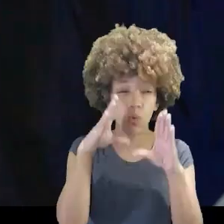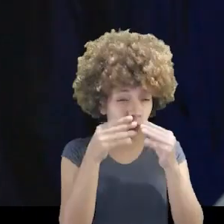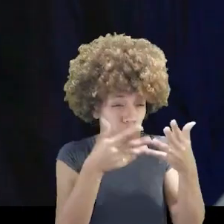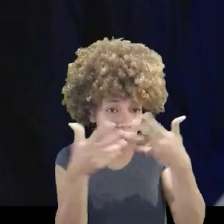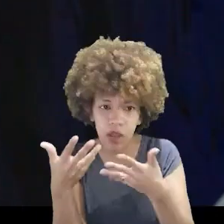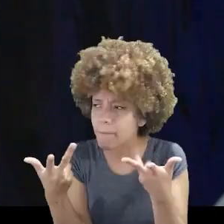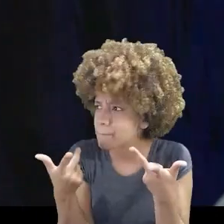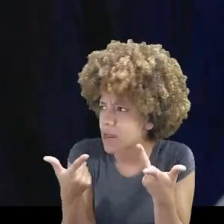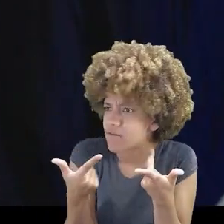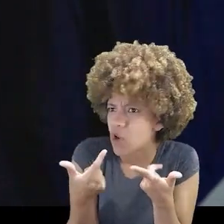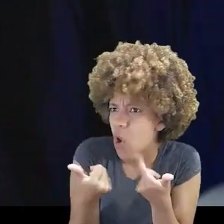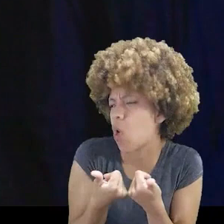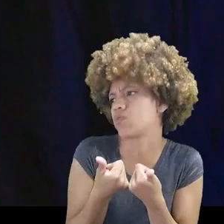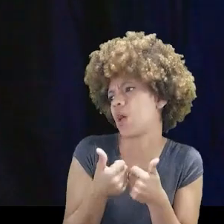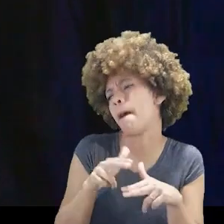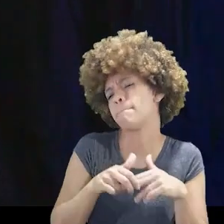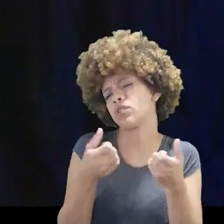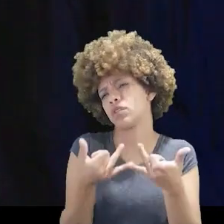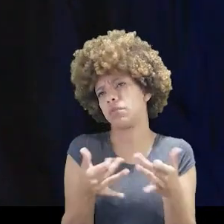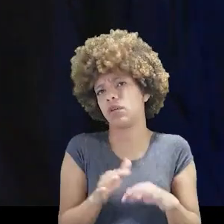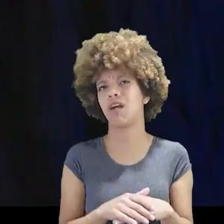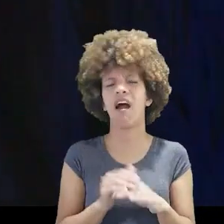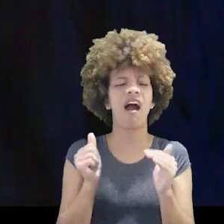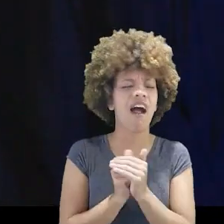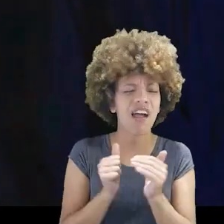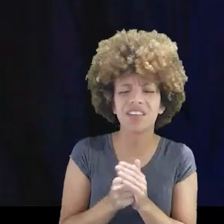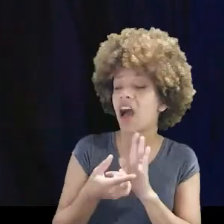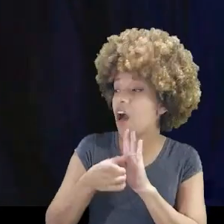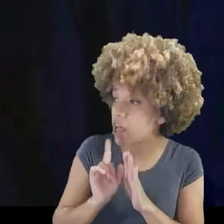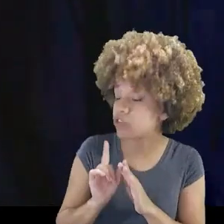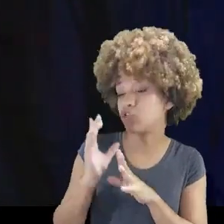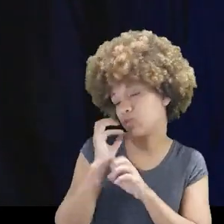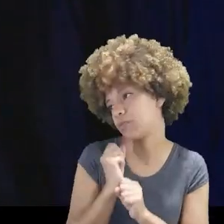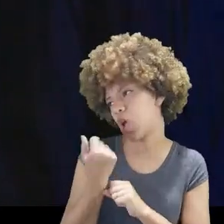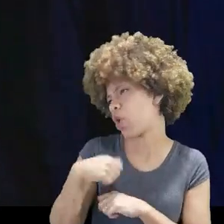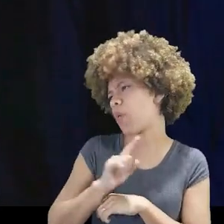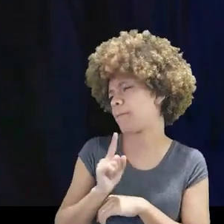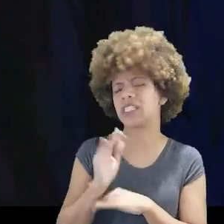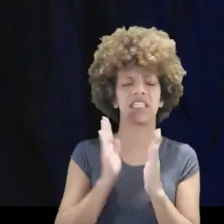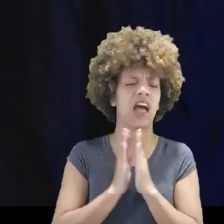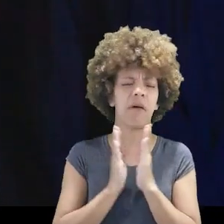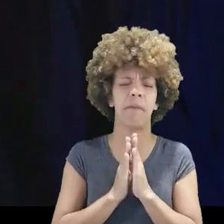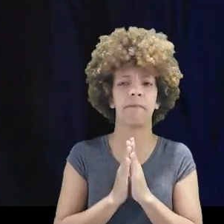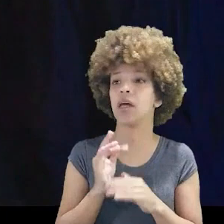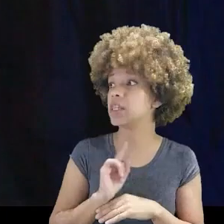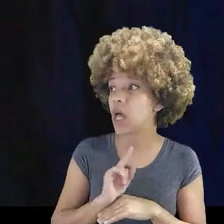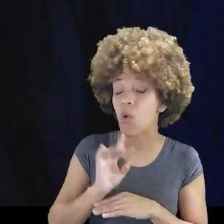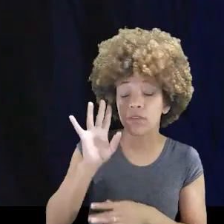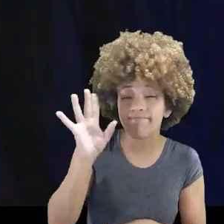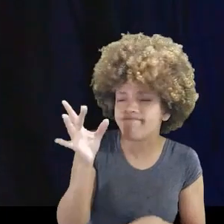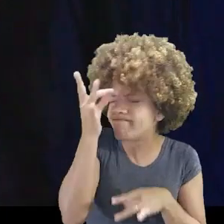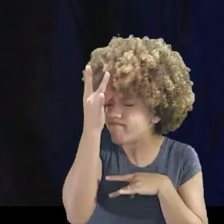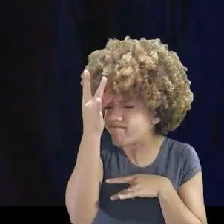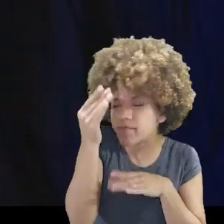nosso favor com o espetáculo solo pode dar uma reza antes de dormir cara você já Pai Nosso e se conectar com